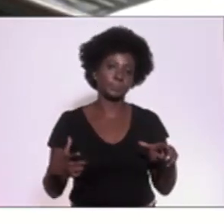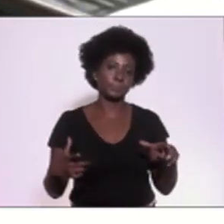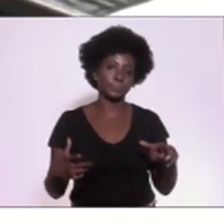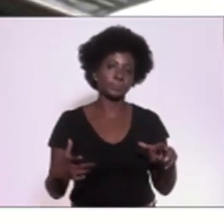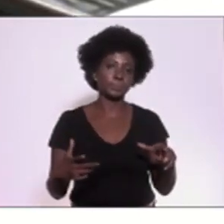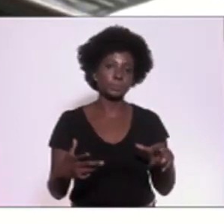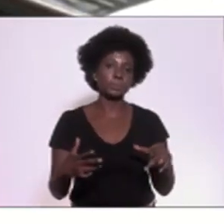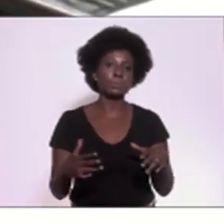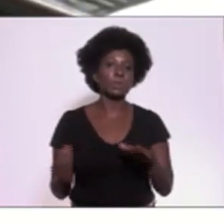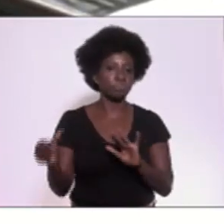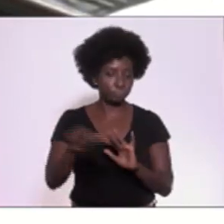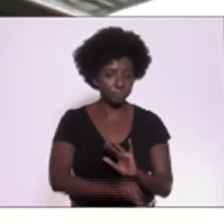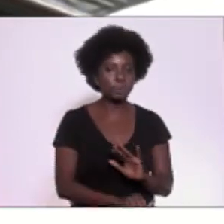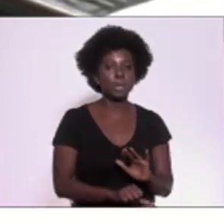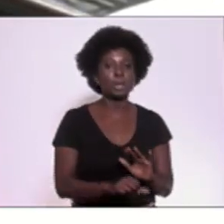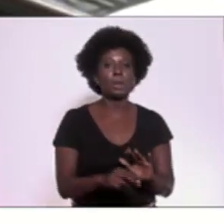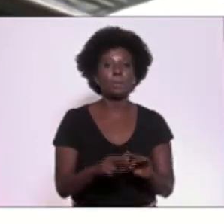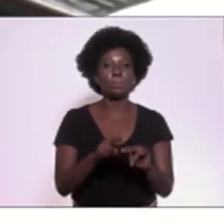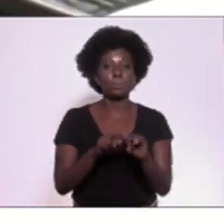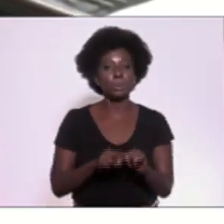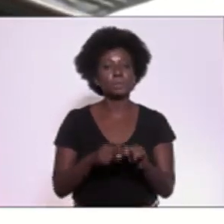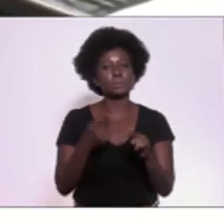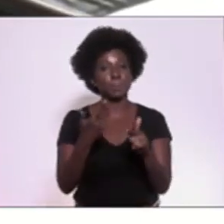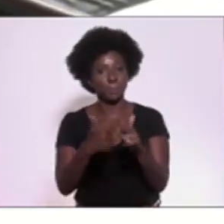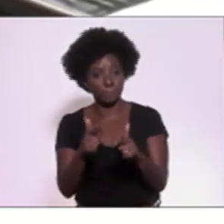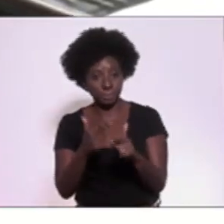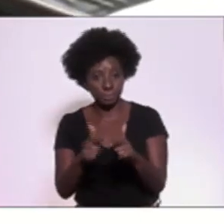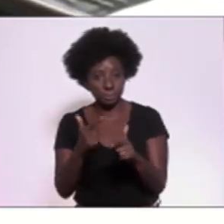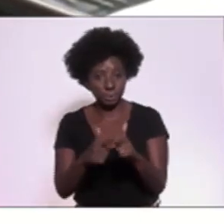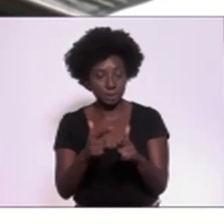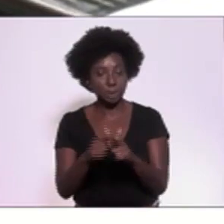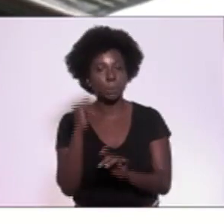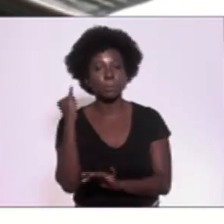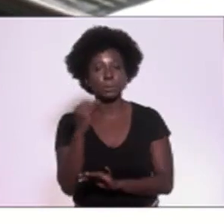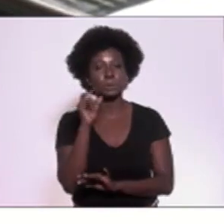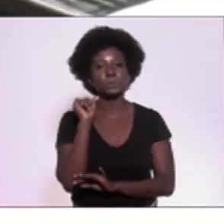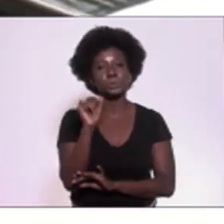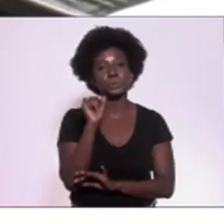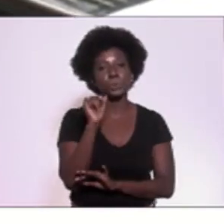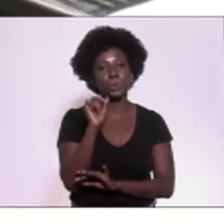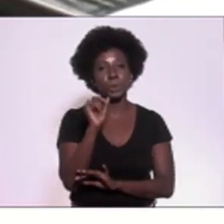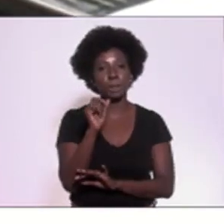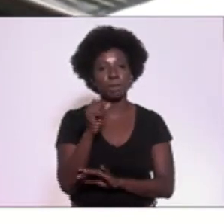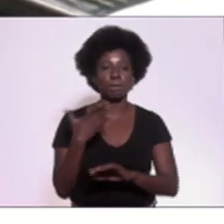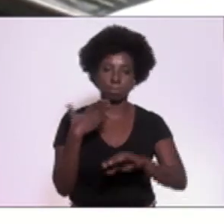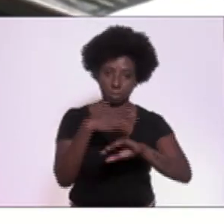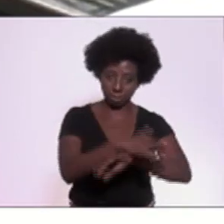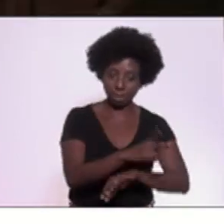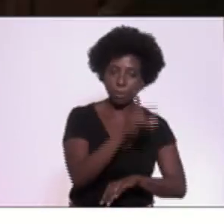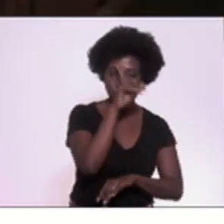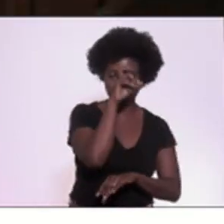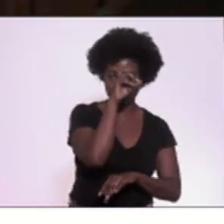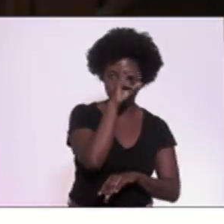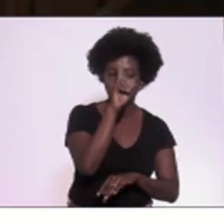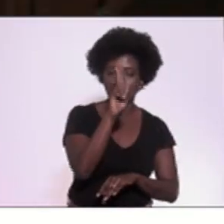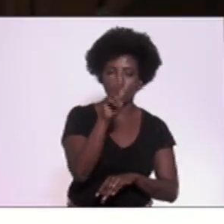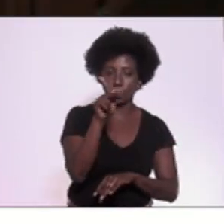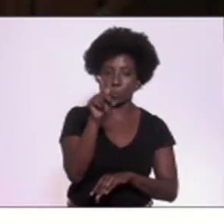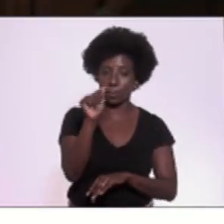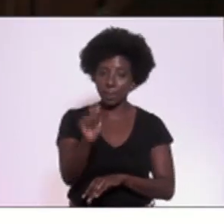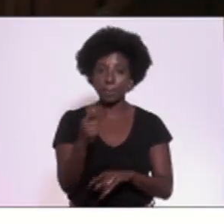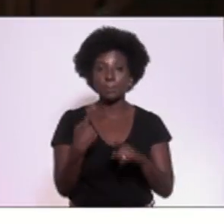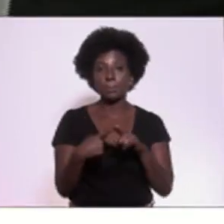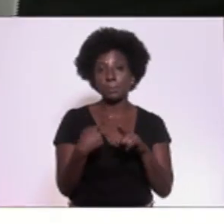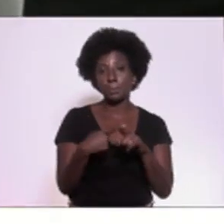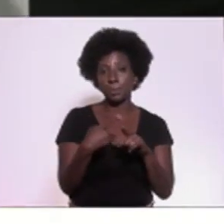nessa problematização, né, em que a gente reforça a importância dessa UPA em São Gonçalo. São Gonçalo é uma cidade tem mais de